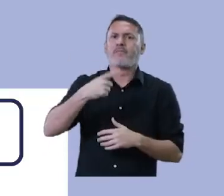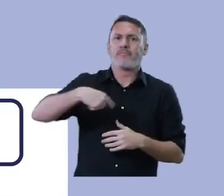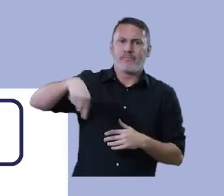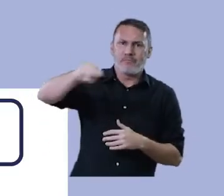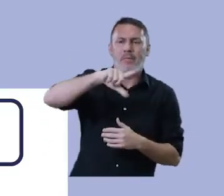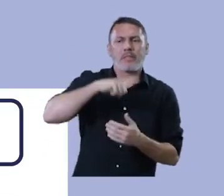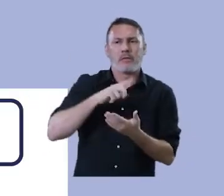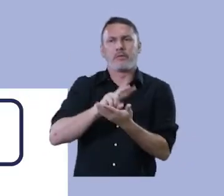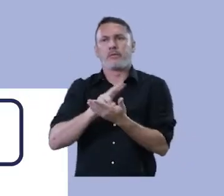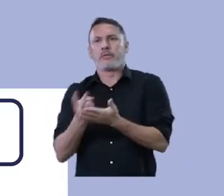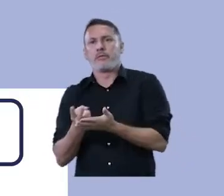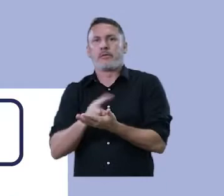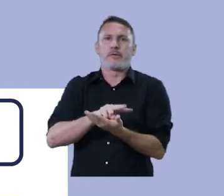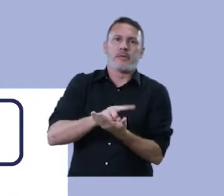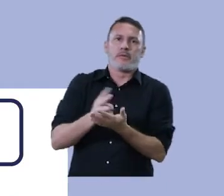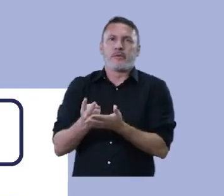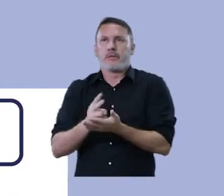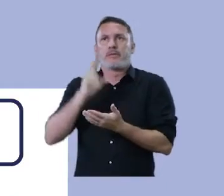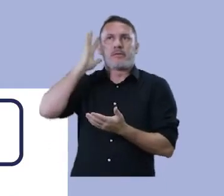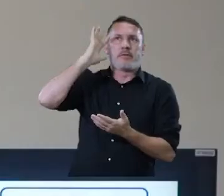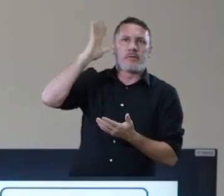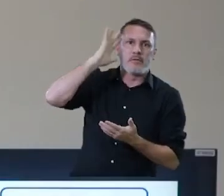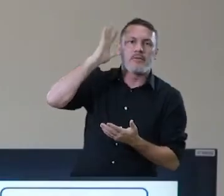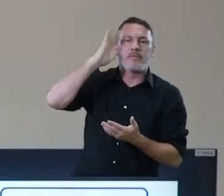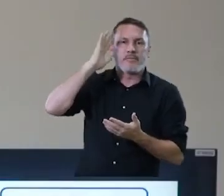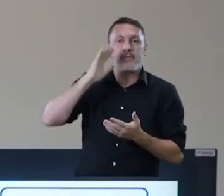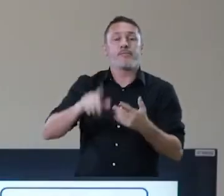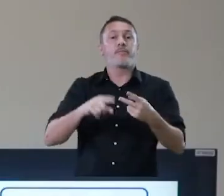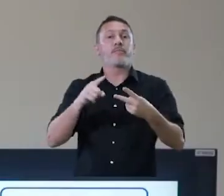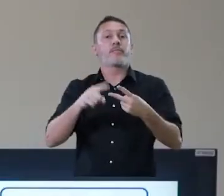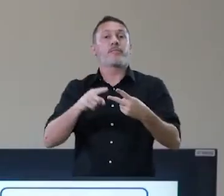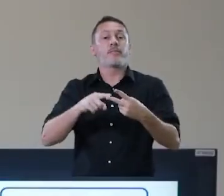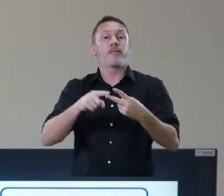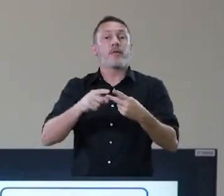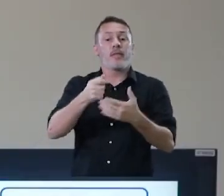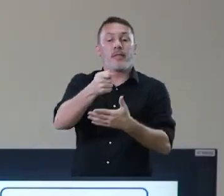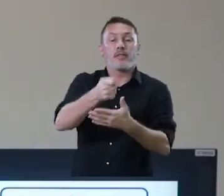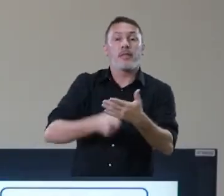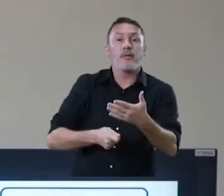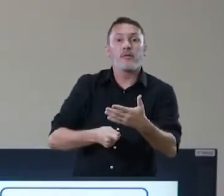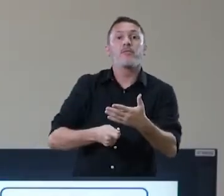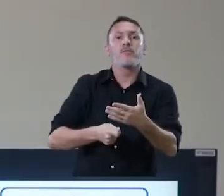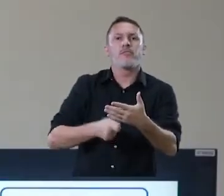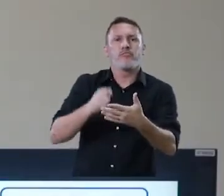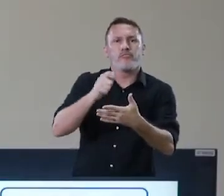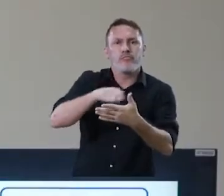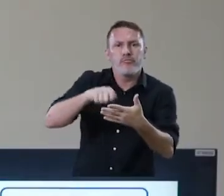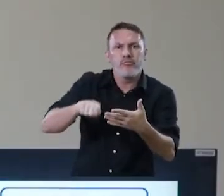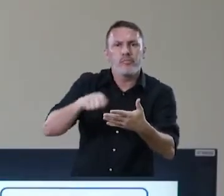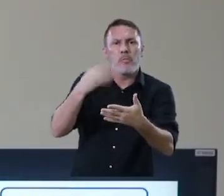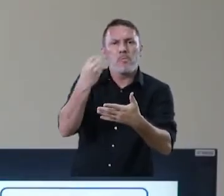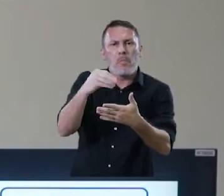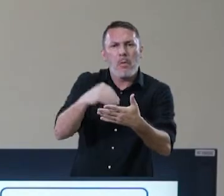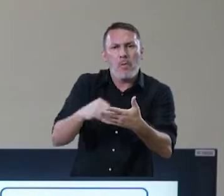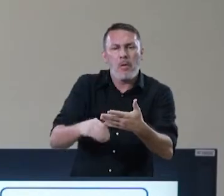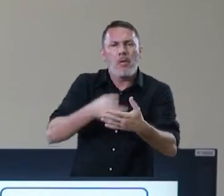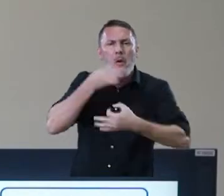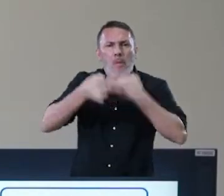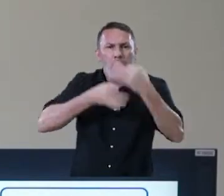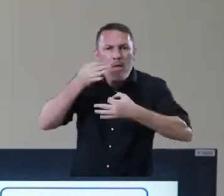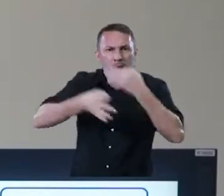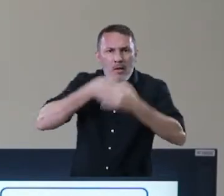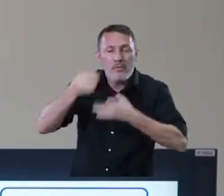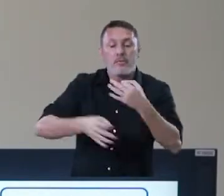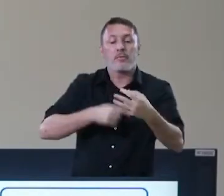tirado sono dos brasileiros. Vamos falar também sobre o texto dissertativo argumentativo. E